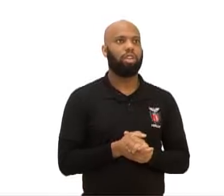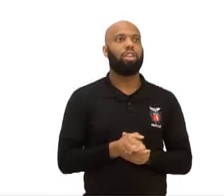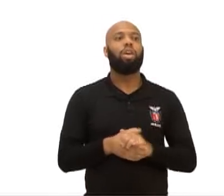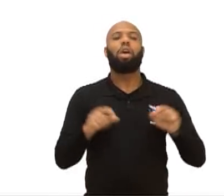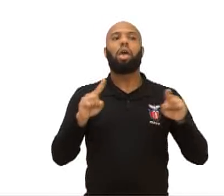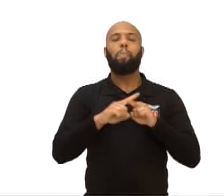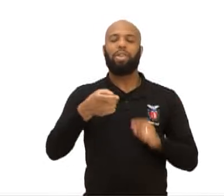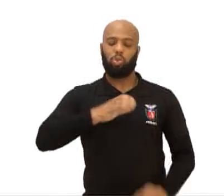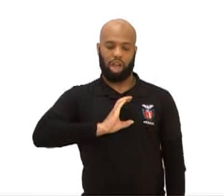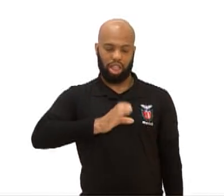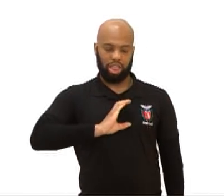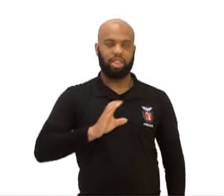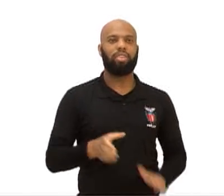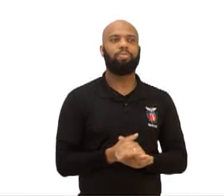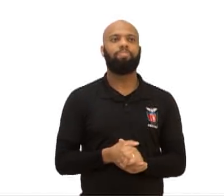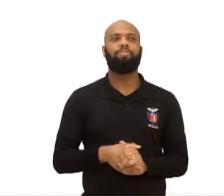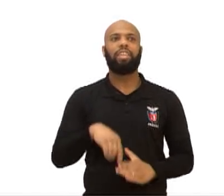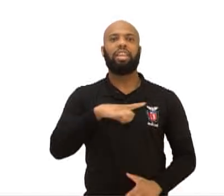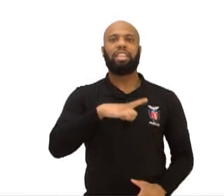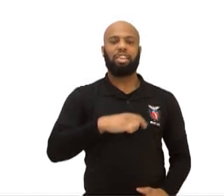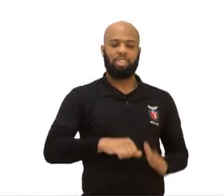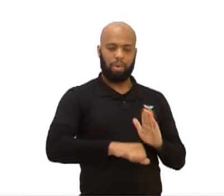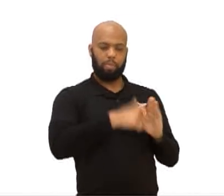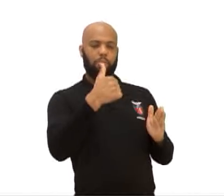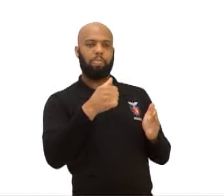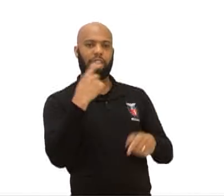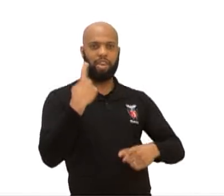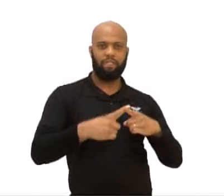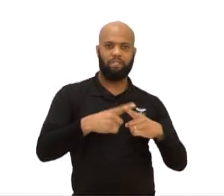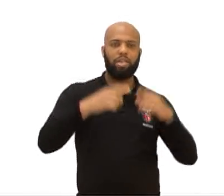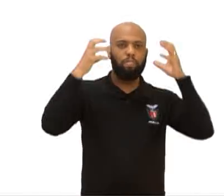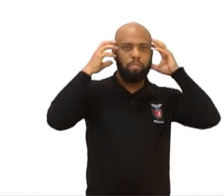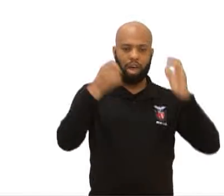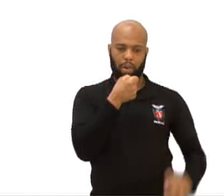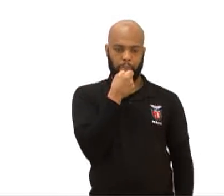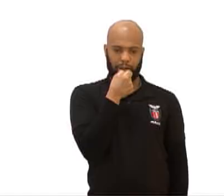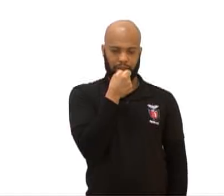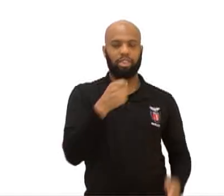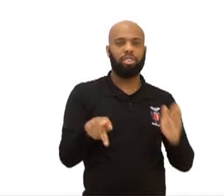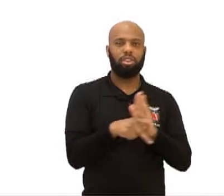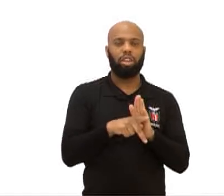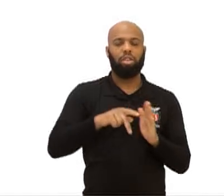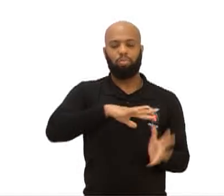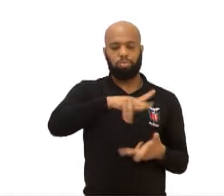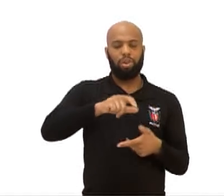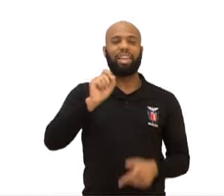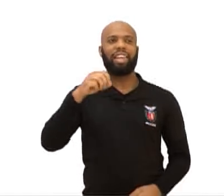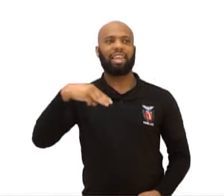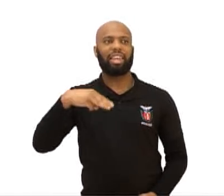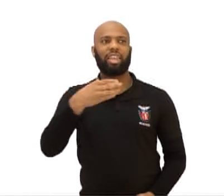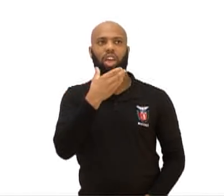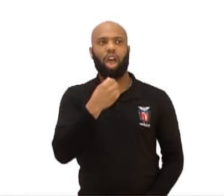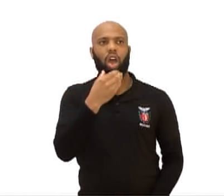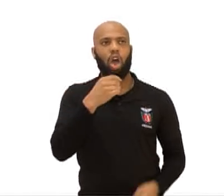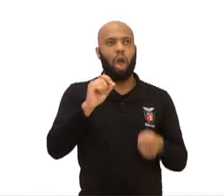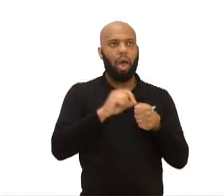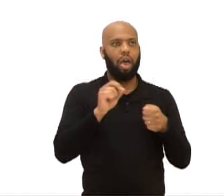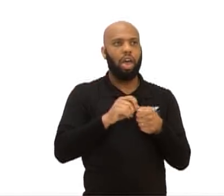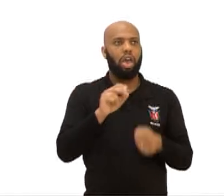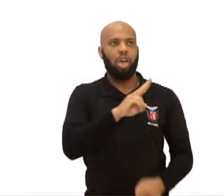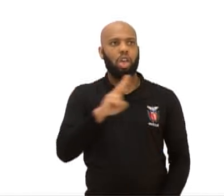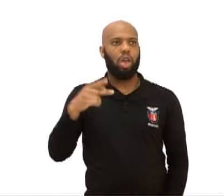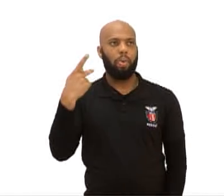Já no Canadá, a primeira transmissão de rádio na história do mundo foi feita por Reginald